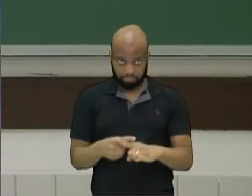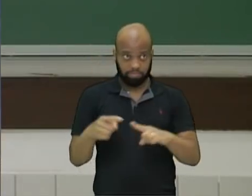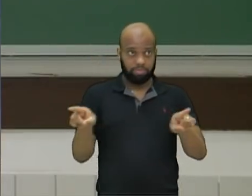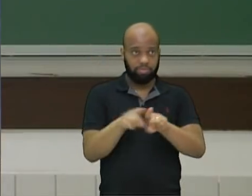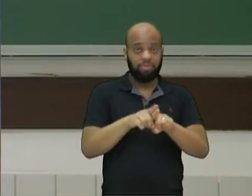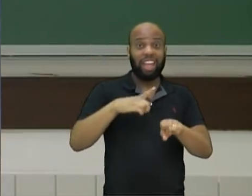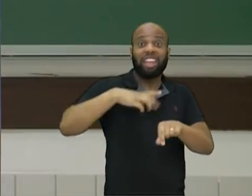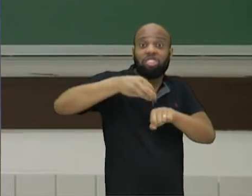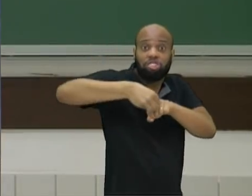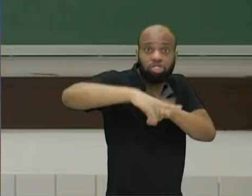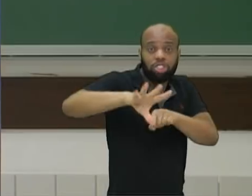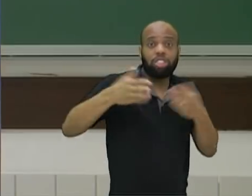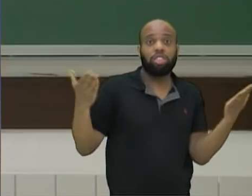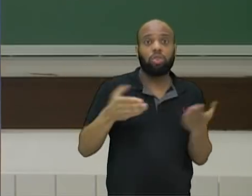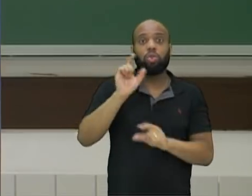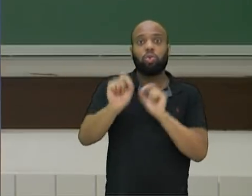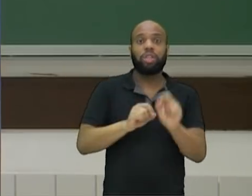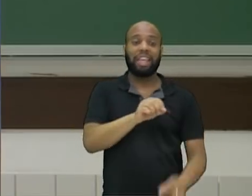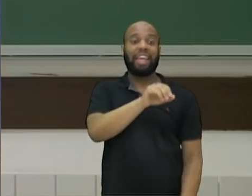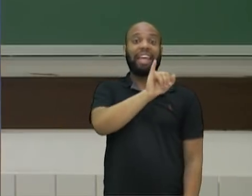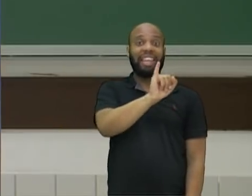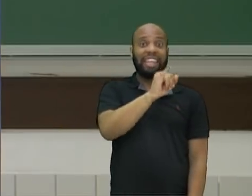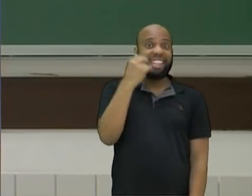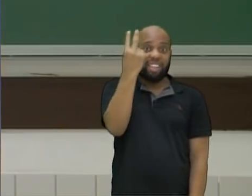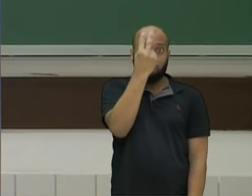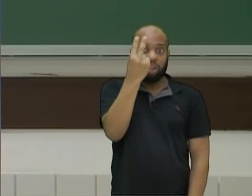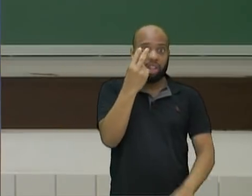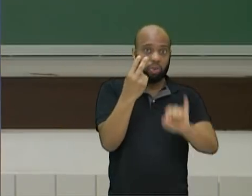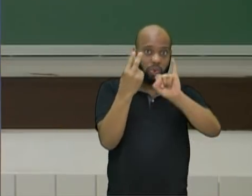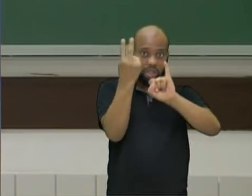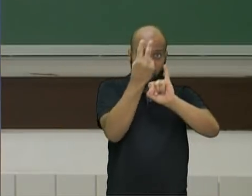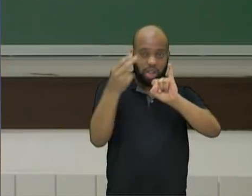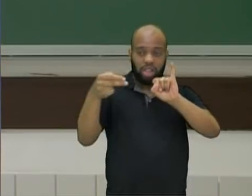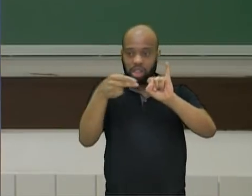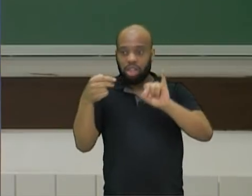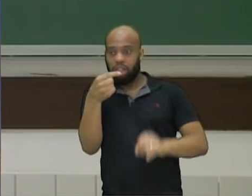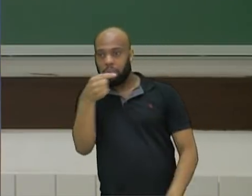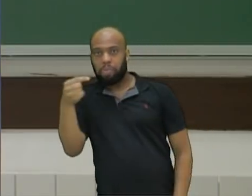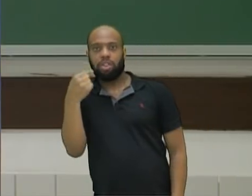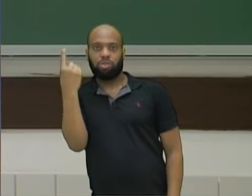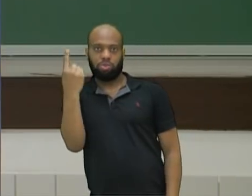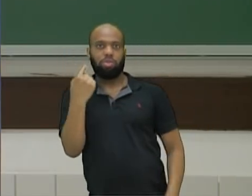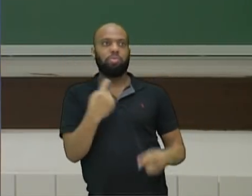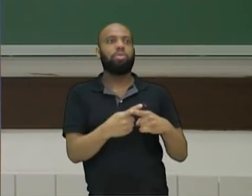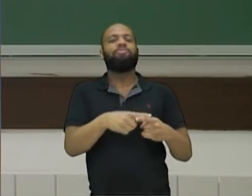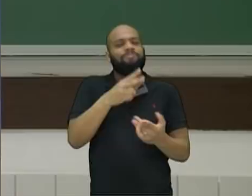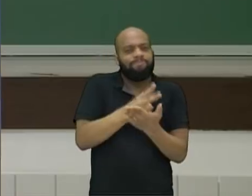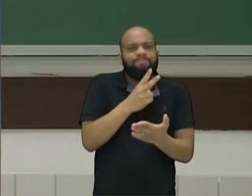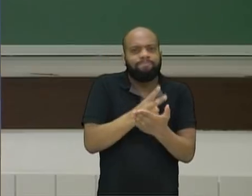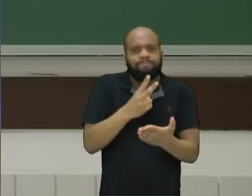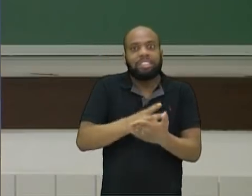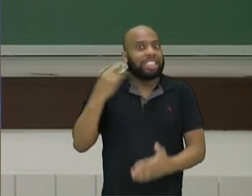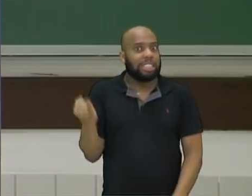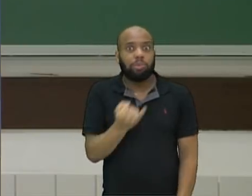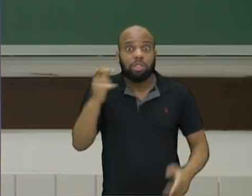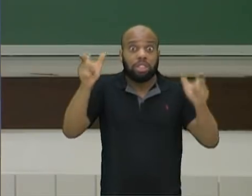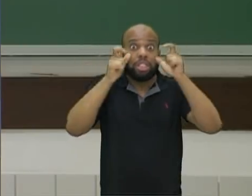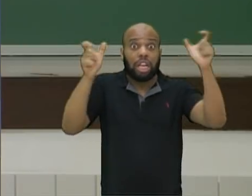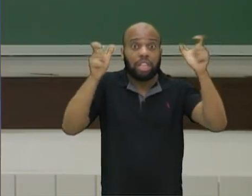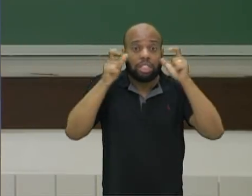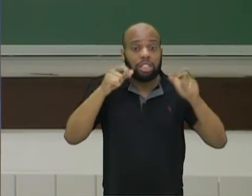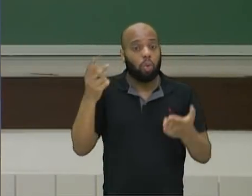deixar uma dica para vocês, de que i ao quadrado vale menos 1. A gente gosta mesmo de repetir, de chamar atenção para que você não erre